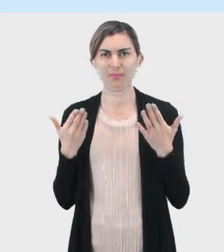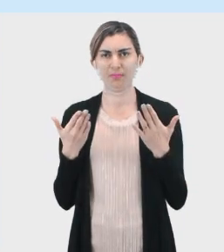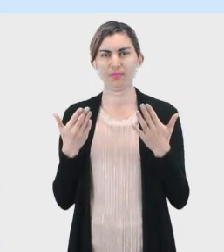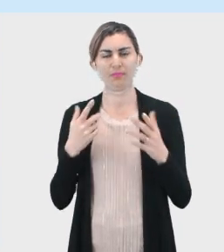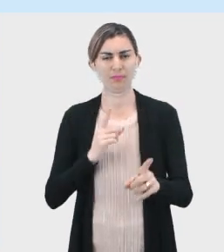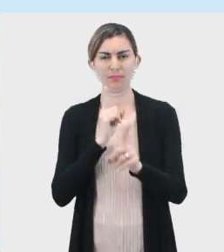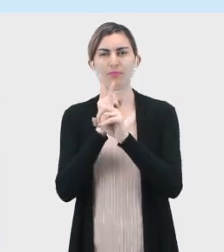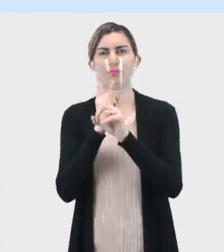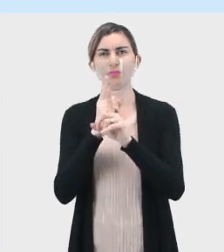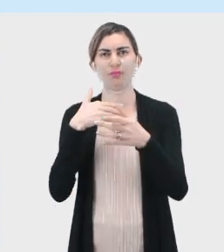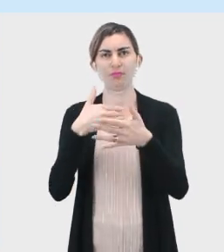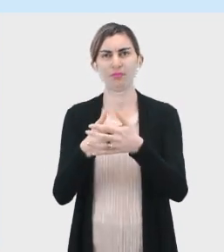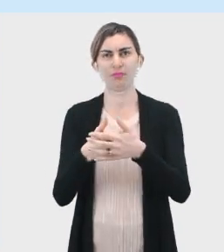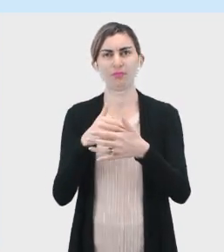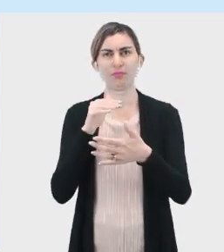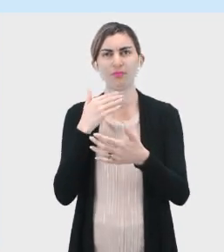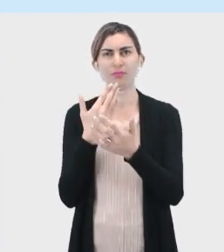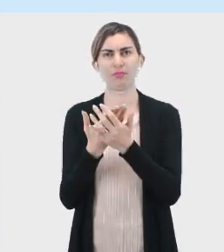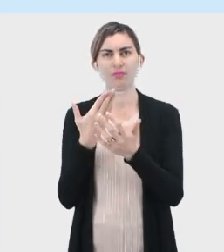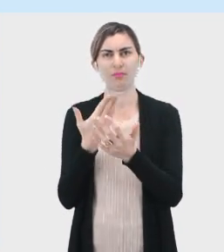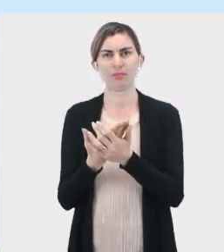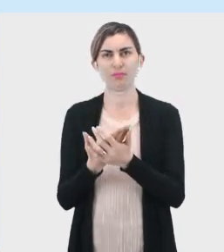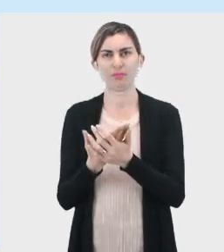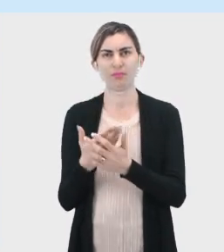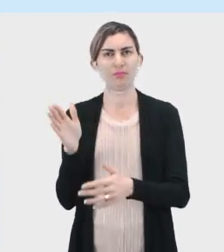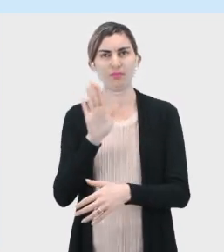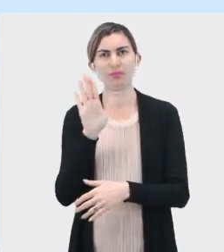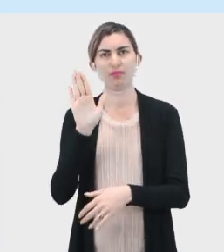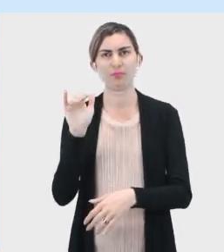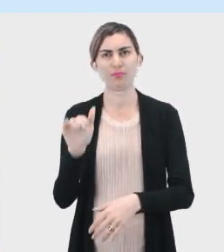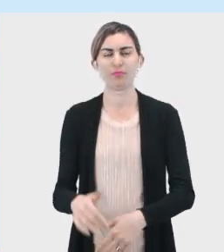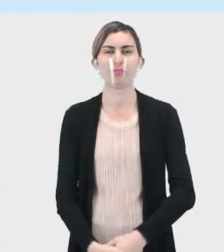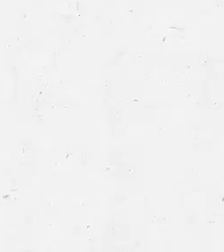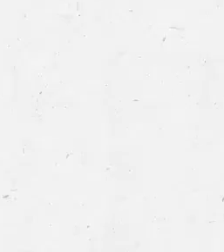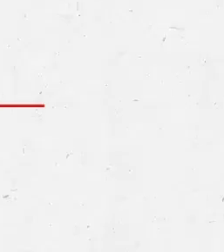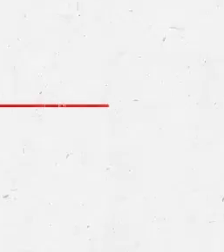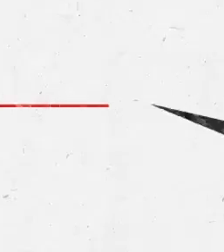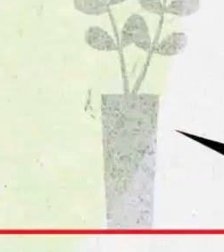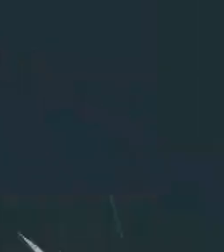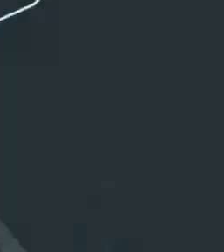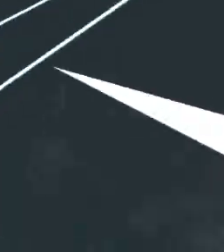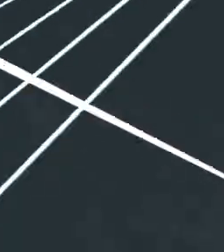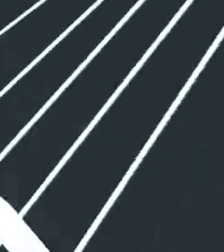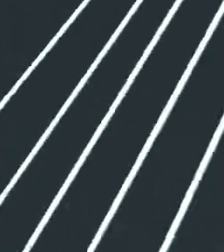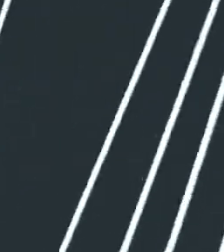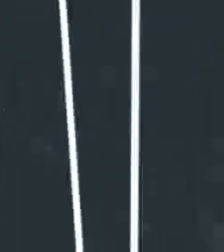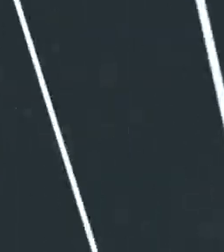gente se vê in the next class, na próxima aula. Bye, bye!